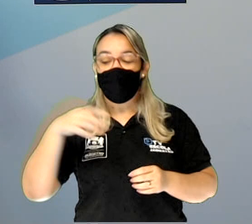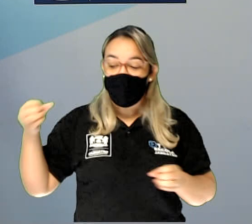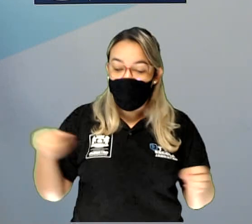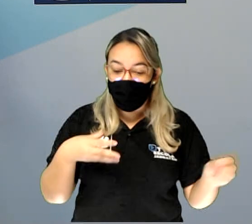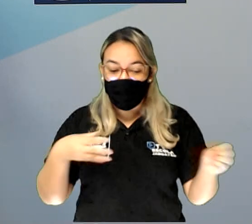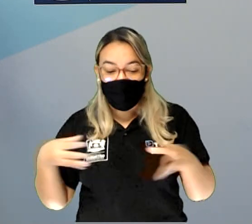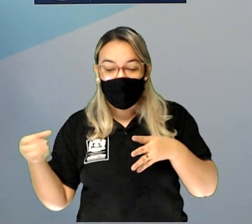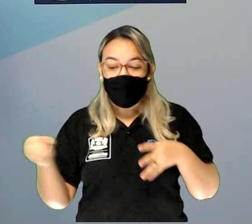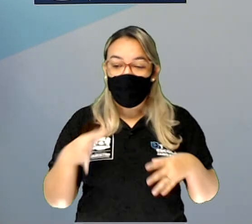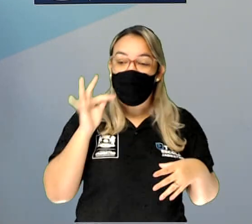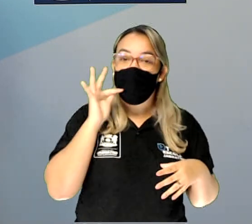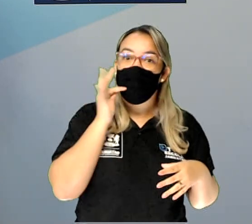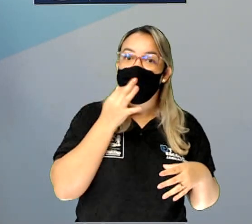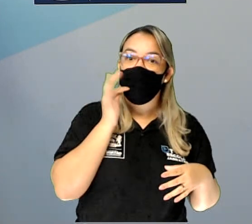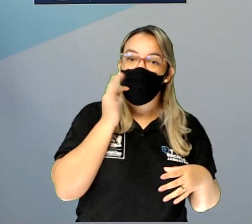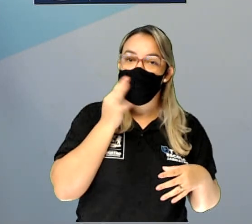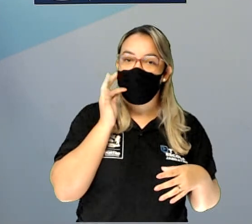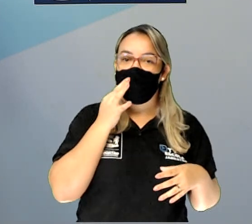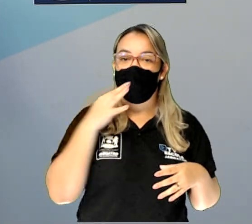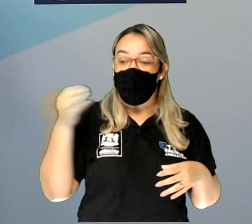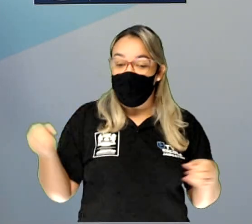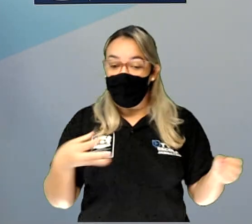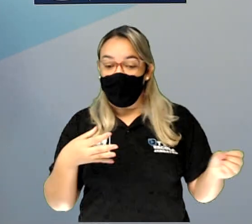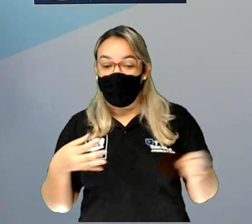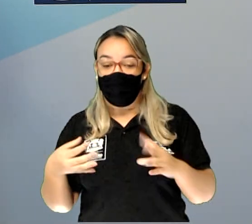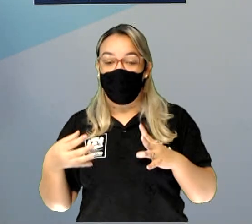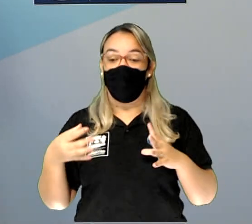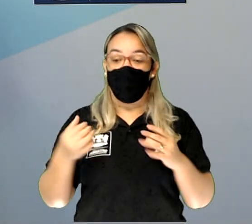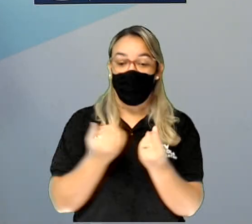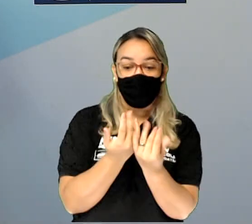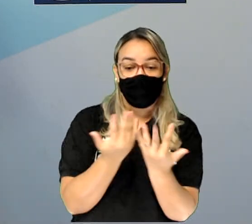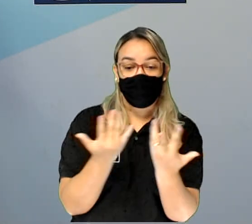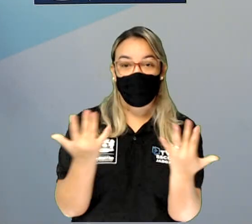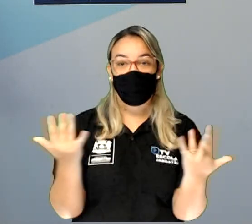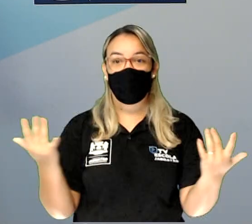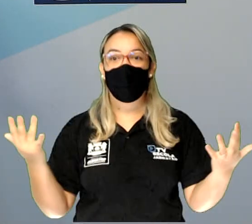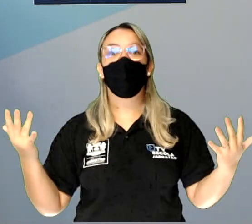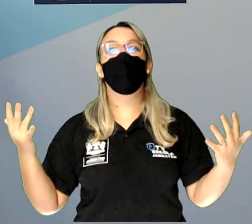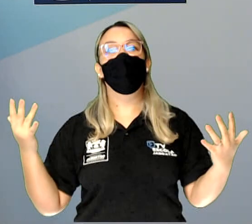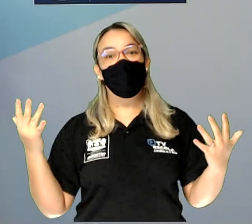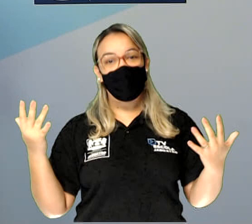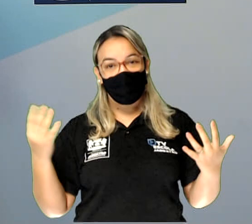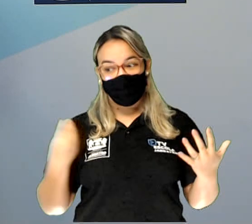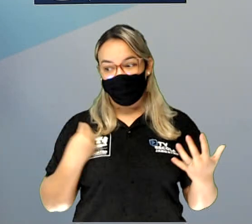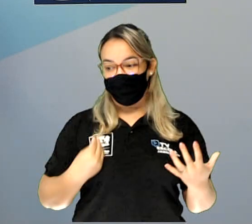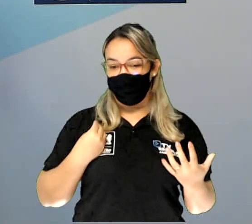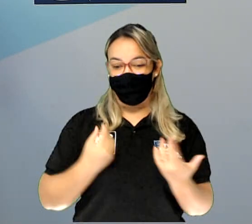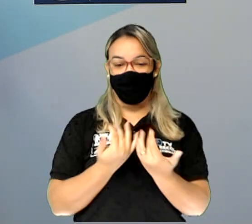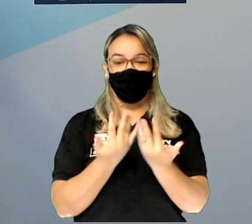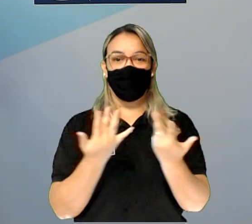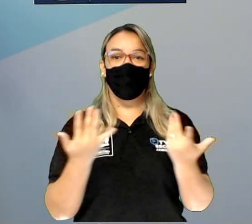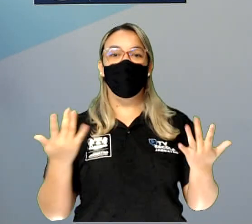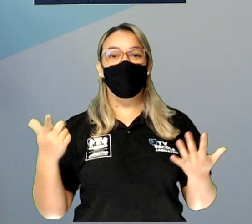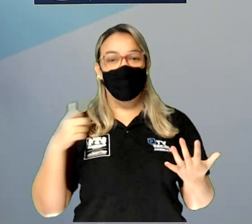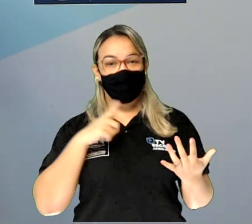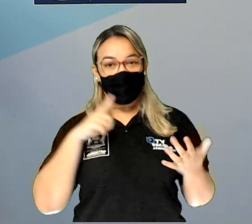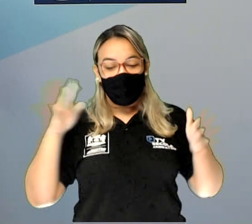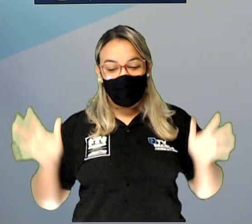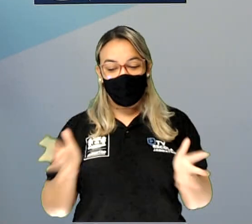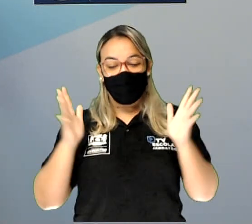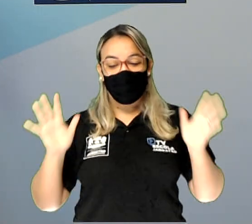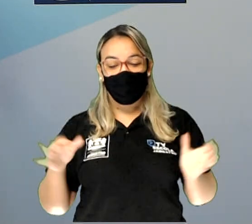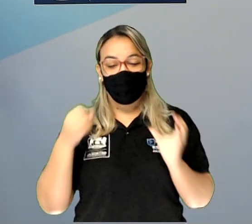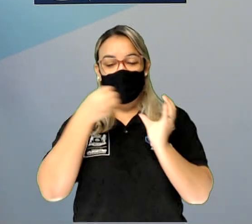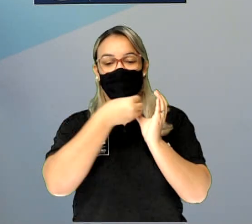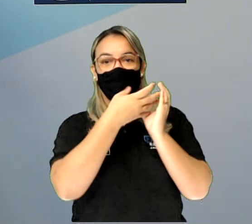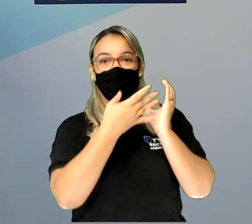frutos surgem, né, novos vegetais, a vida floresce, né? Então, você estimula os